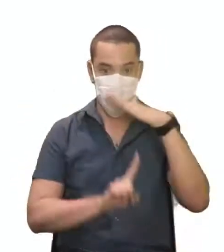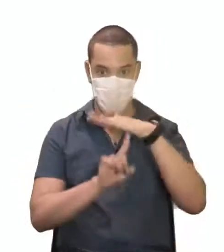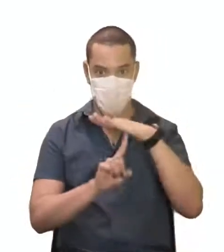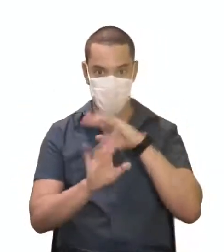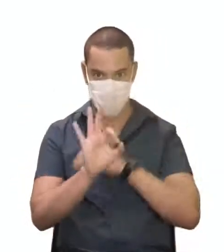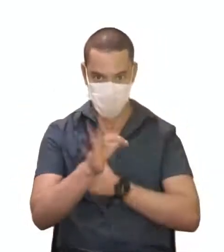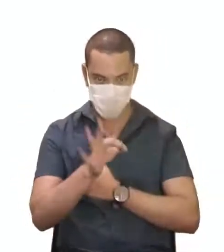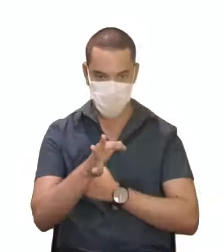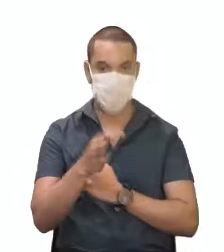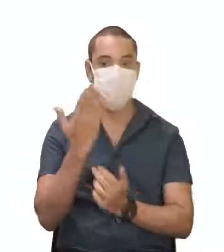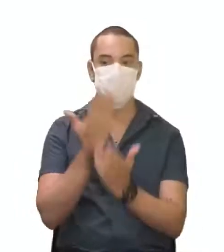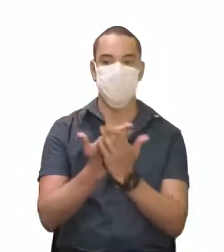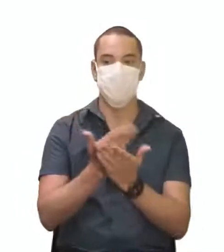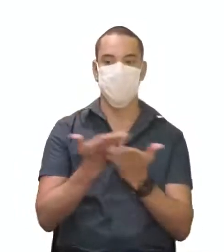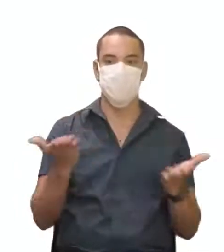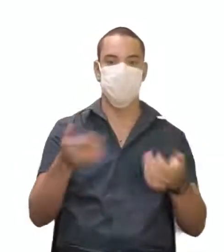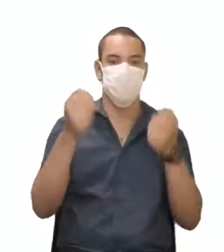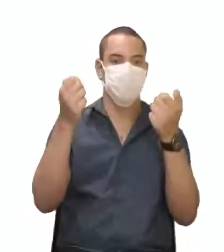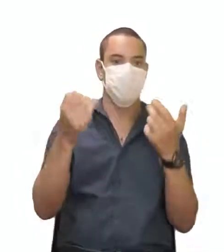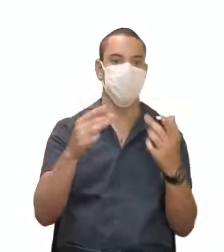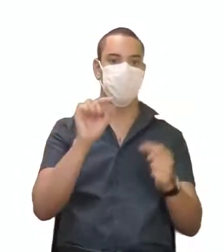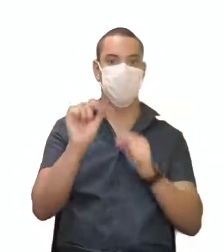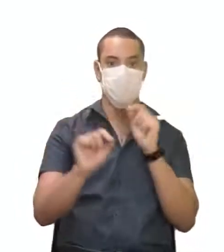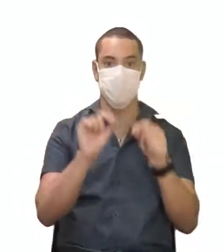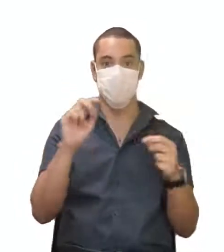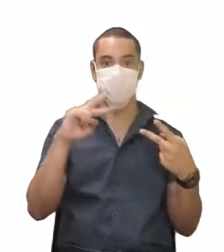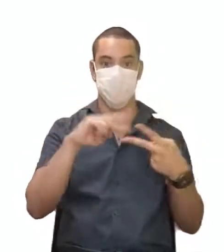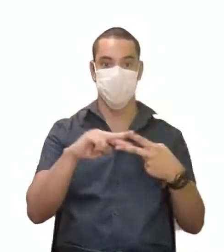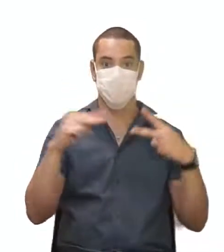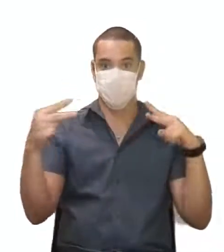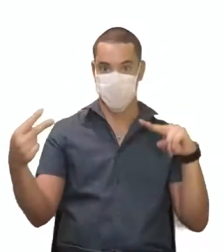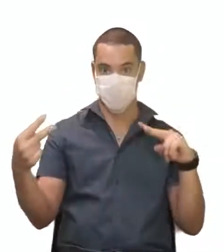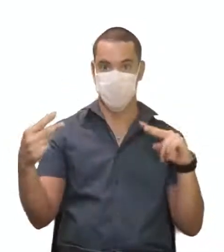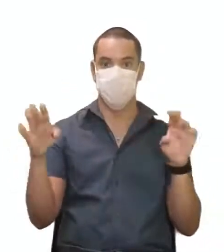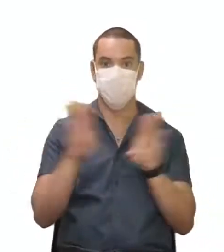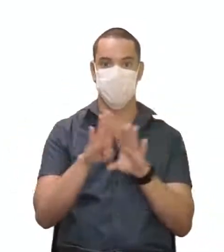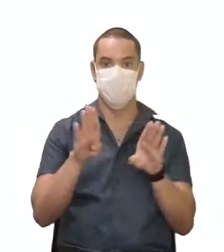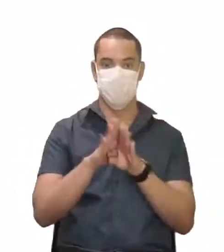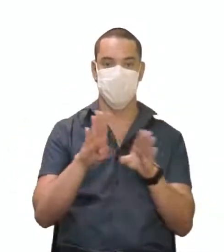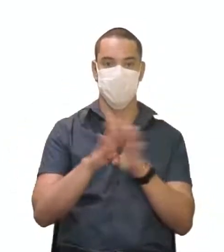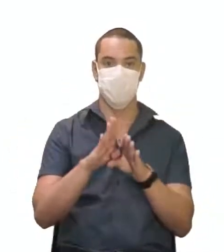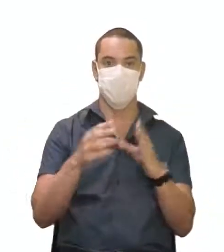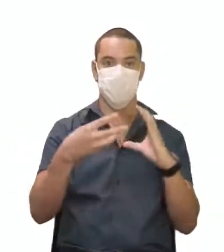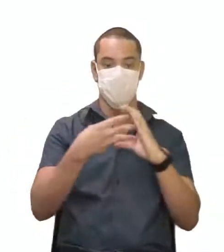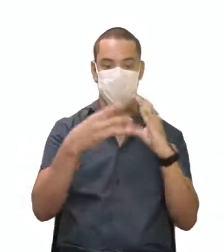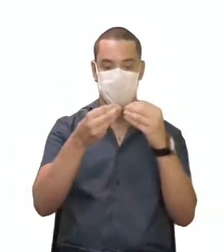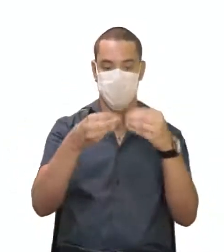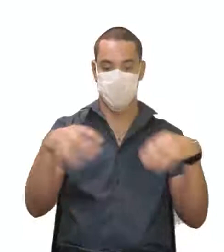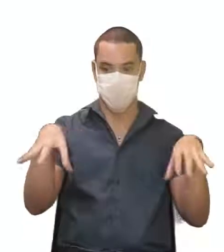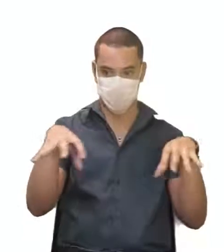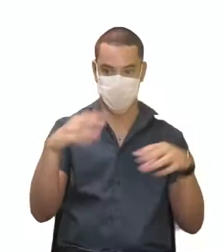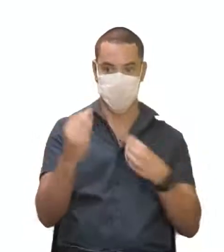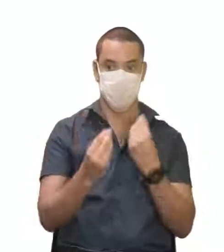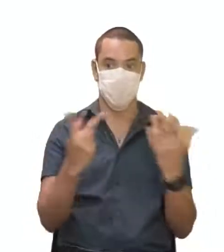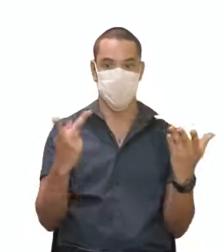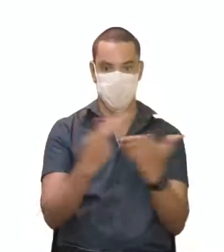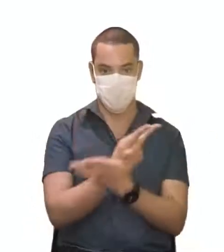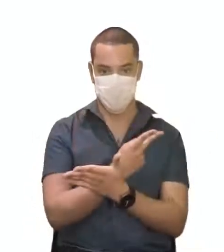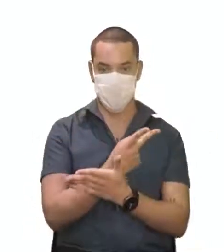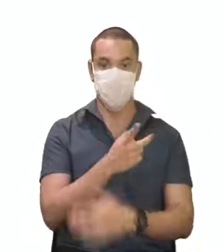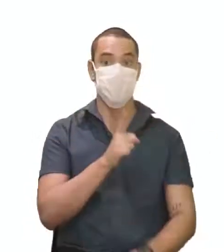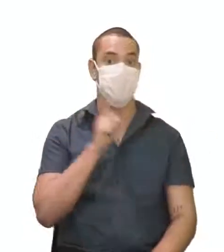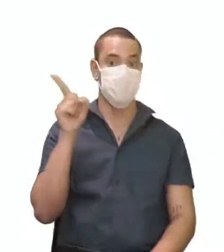1. E na aula de hoje nós vamos falar sobre a genética e a divisão celular. Perfeito?